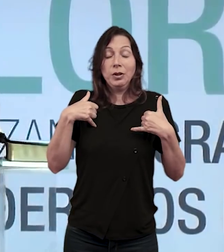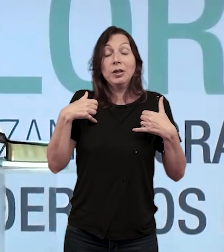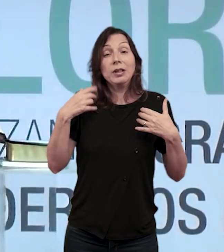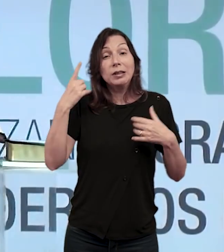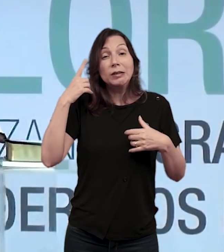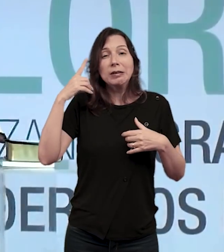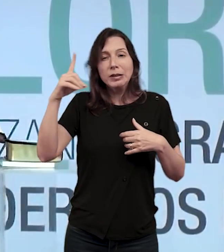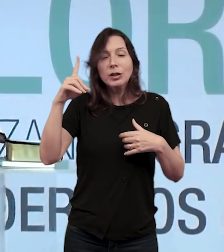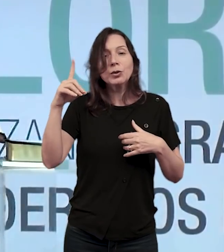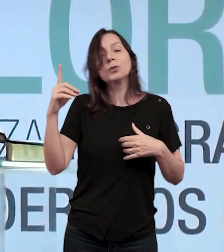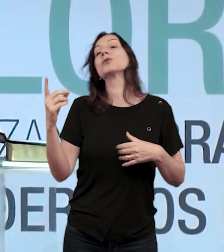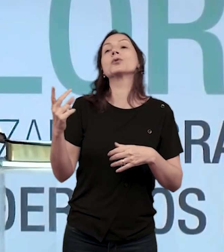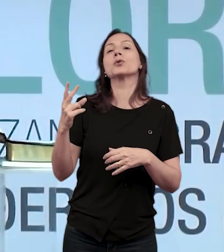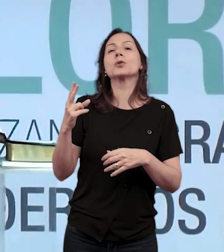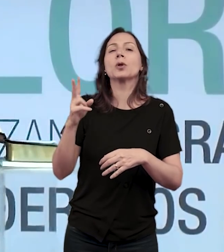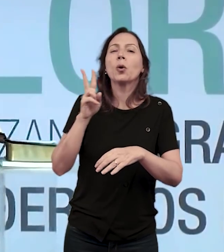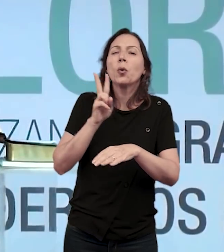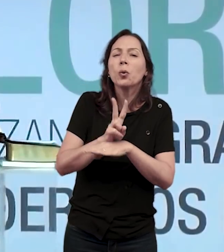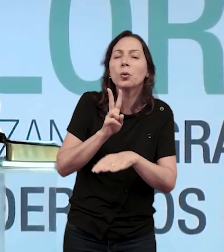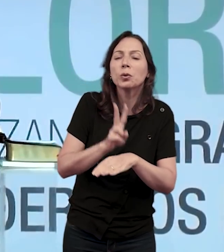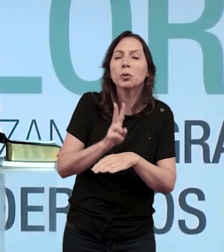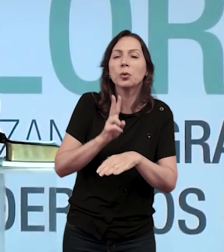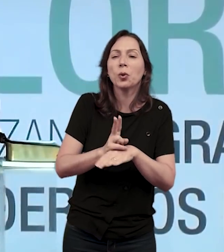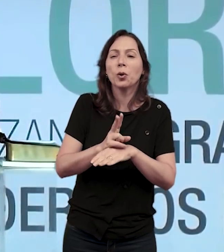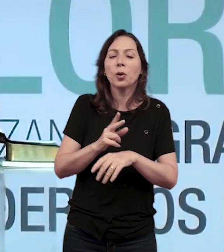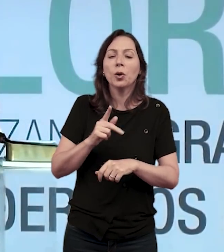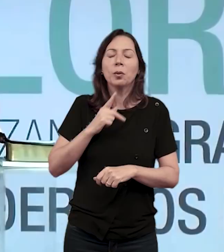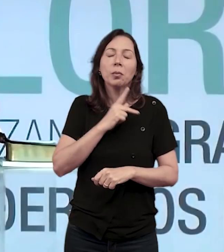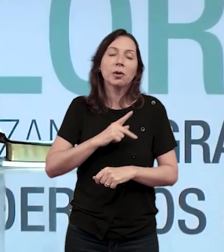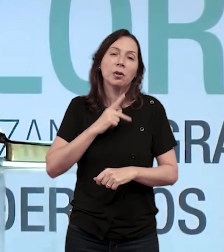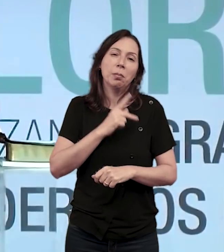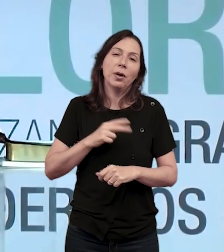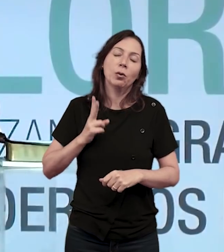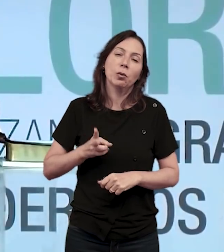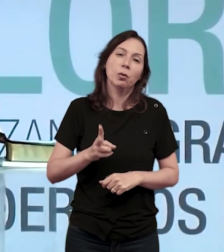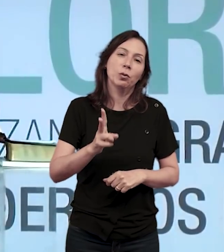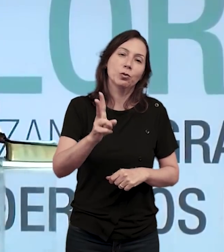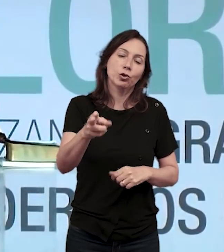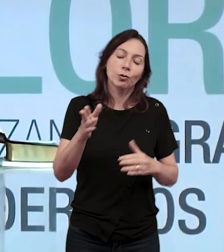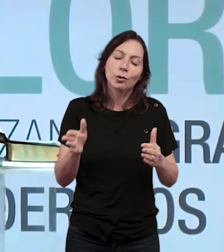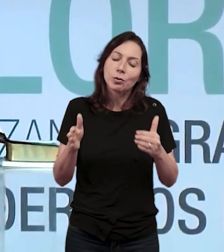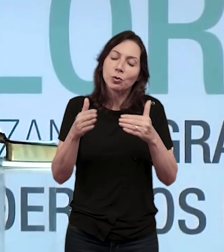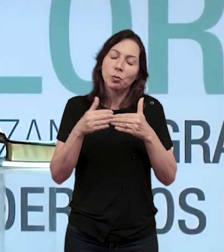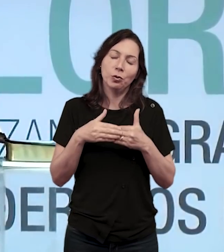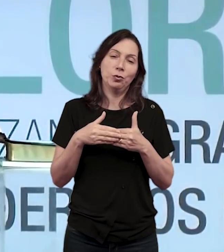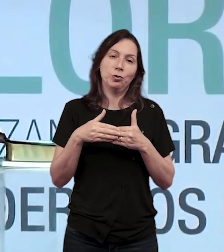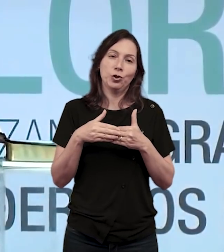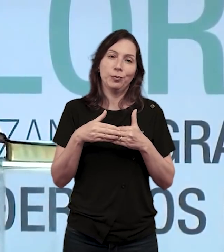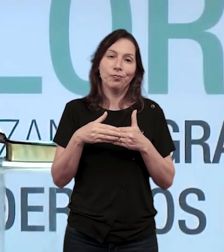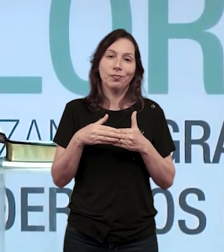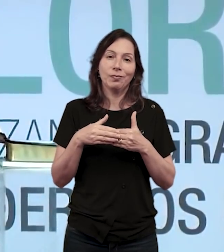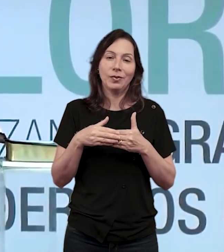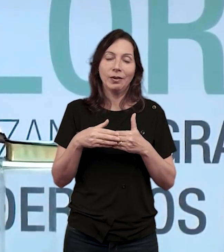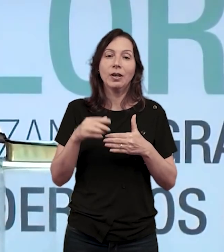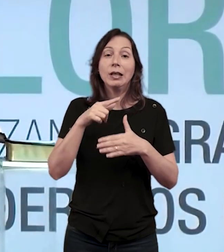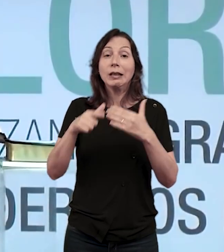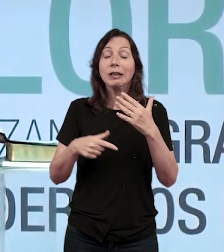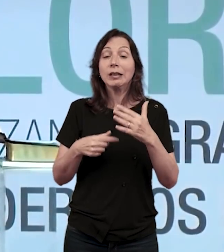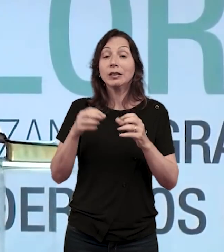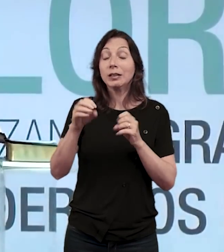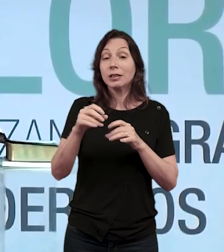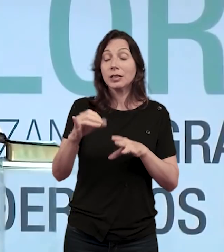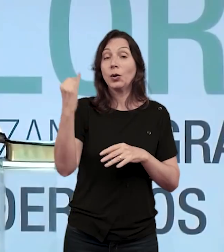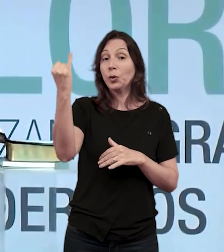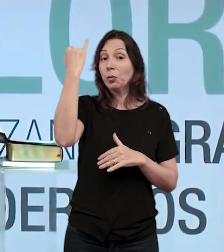Satanás pode até nos tocar com a permissão divina, mas jamais frustrar os propósitos de Deus na